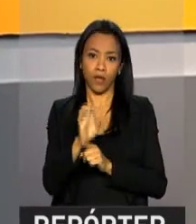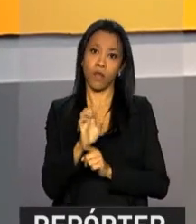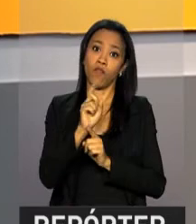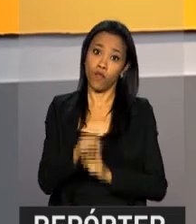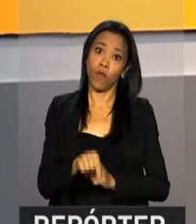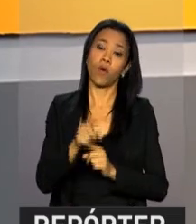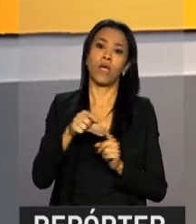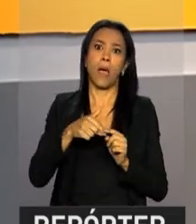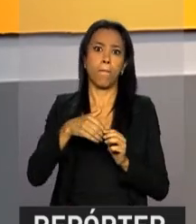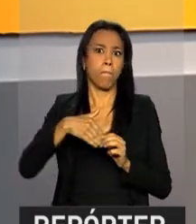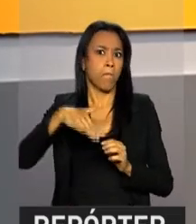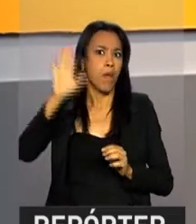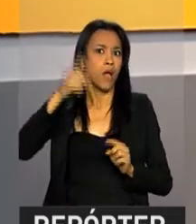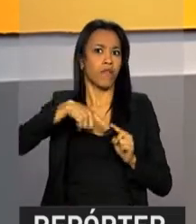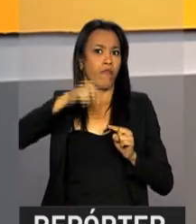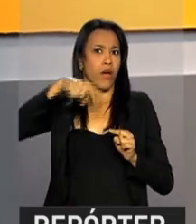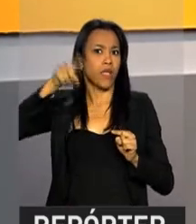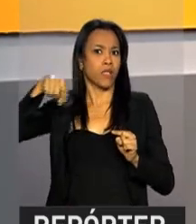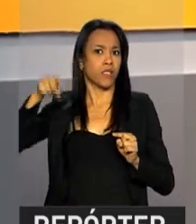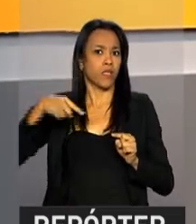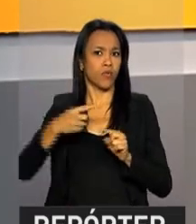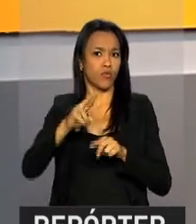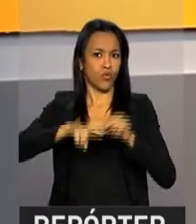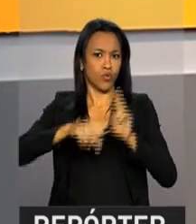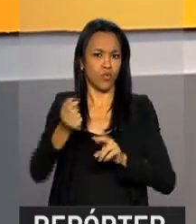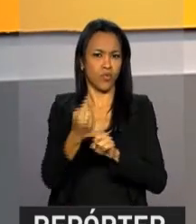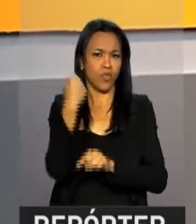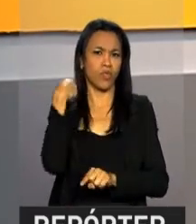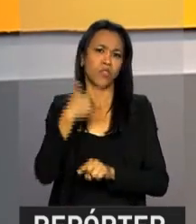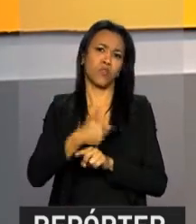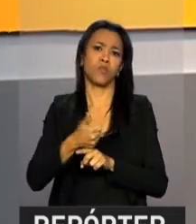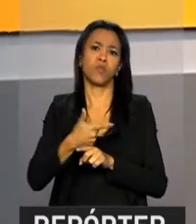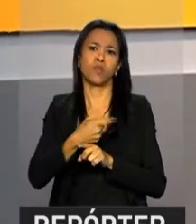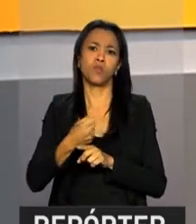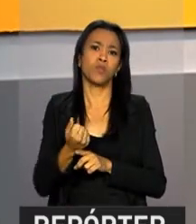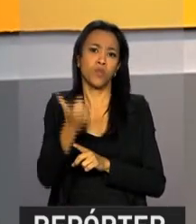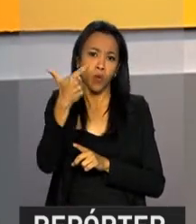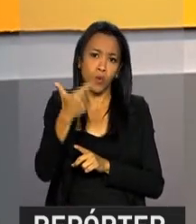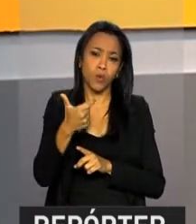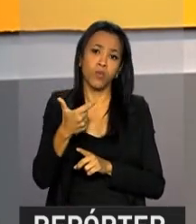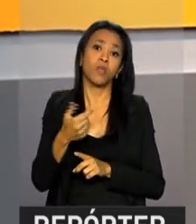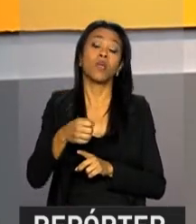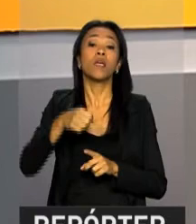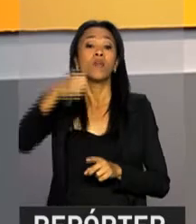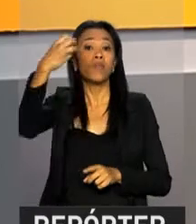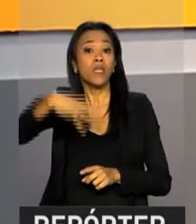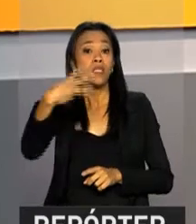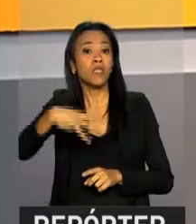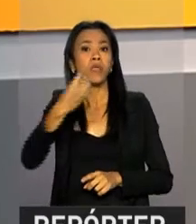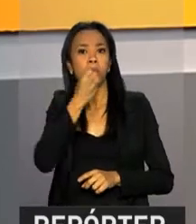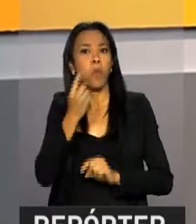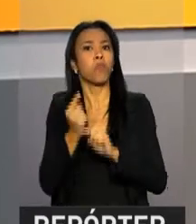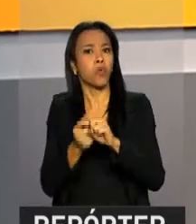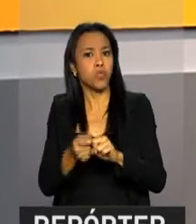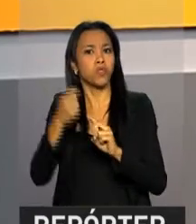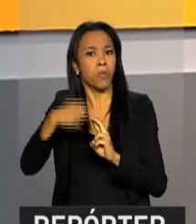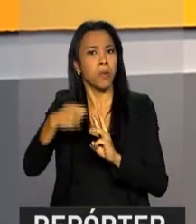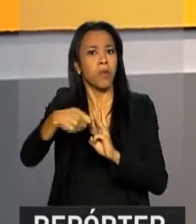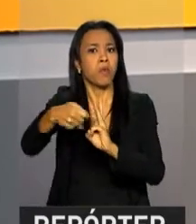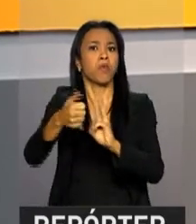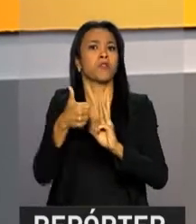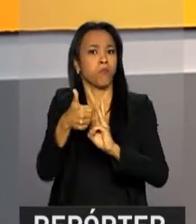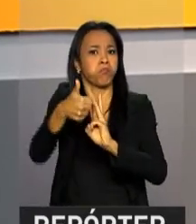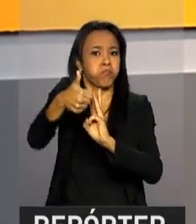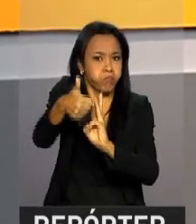variação mensal para o mês de junho desde 2012 o terceiro resultado positivo na comparação mês a mês neste ano